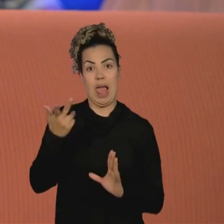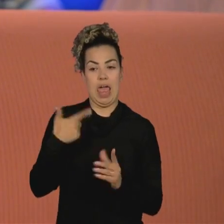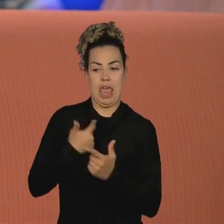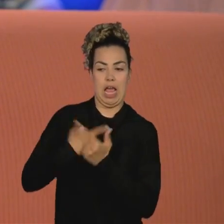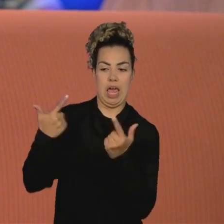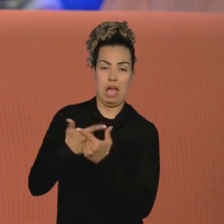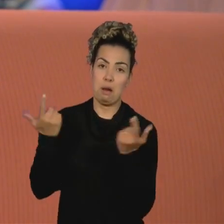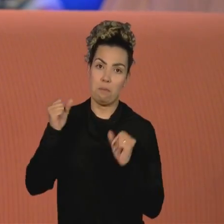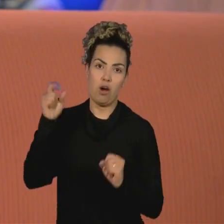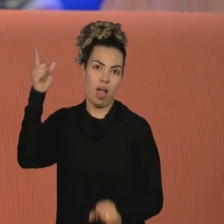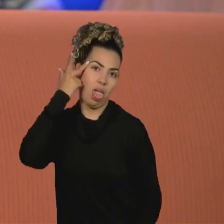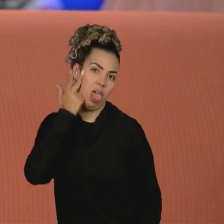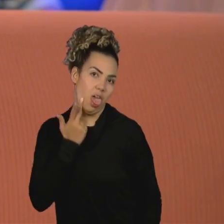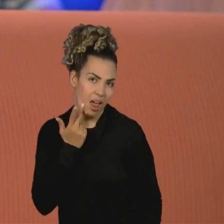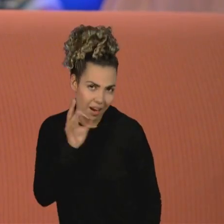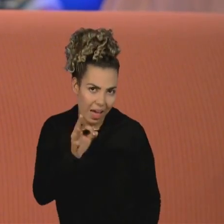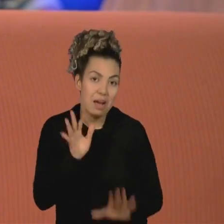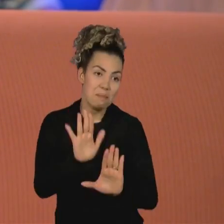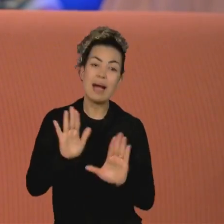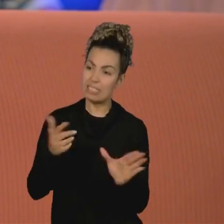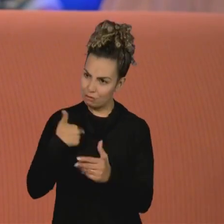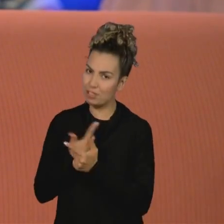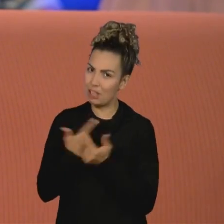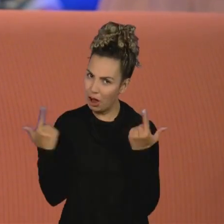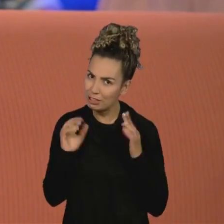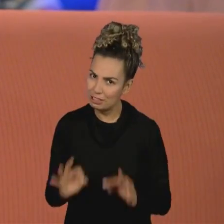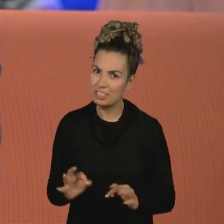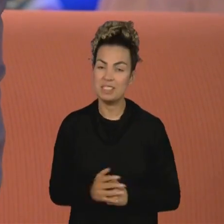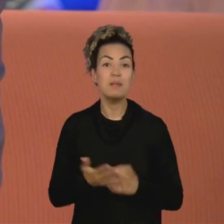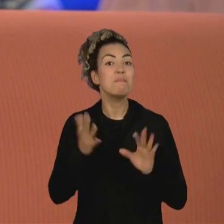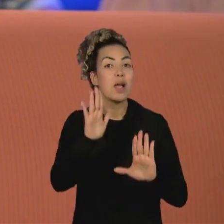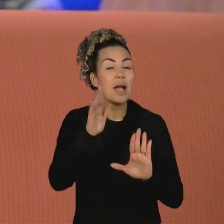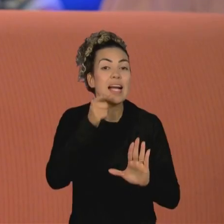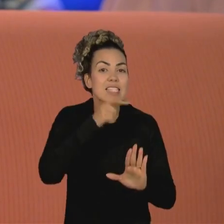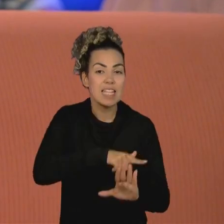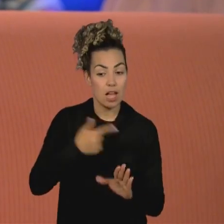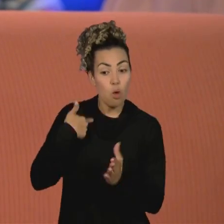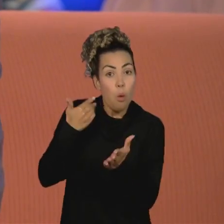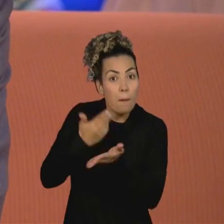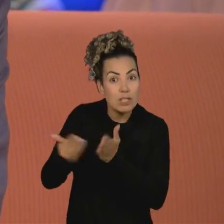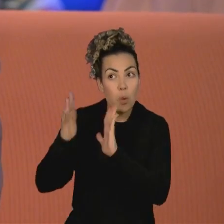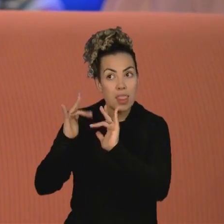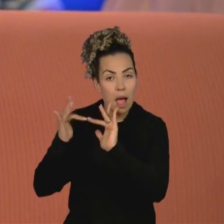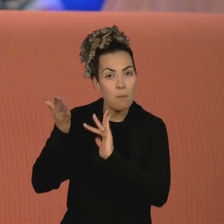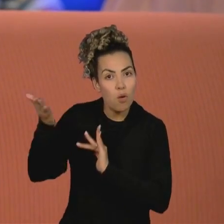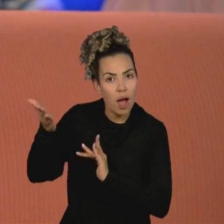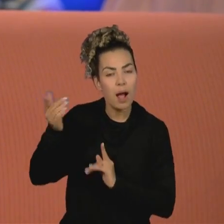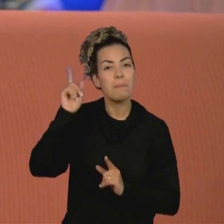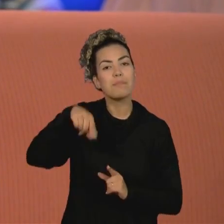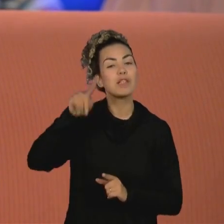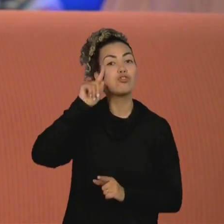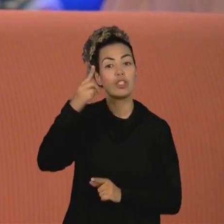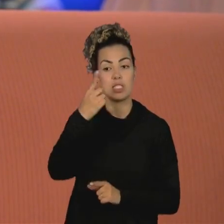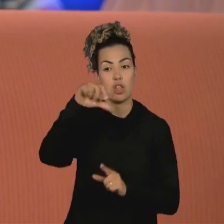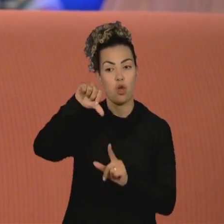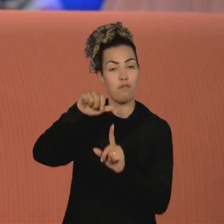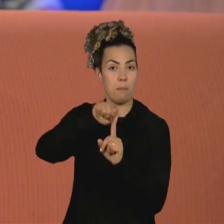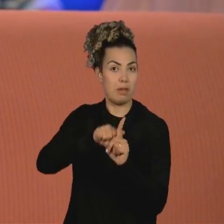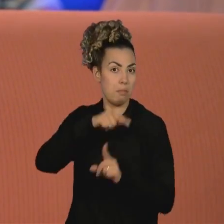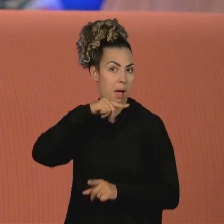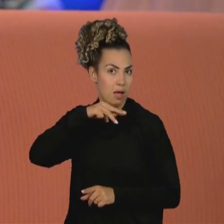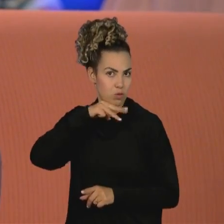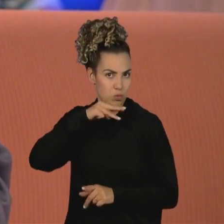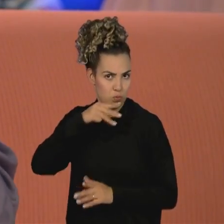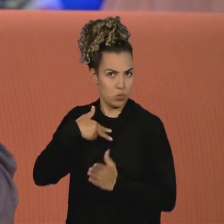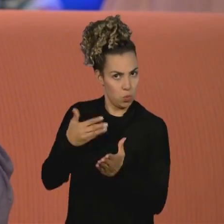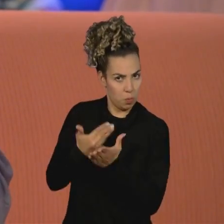E sabe uma coisa, rapidamente, eu comecei a namorar a Bel no dia de São José. 19 de março. 19 de março. É. Aí eu falo